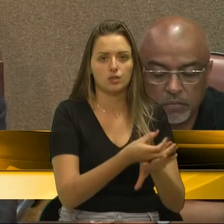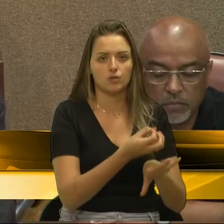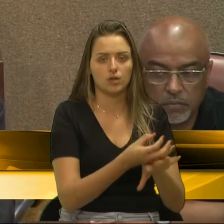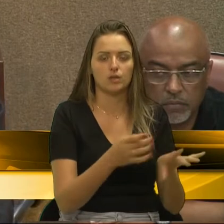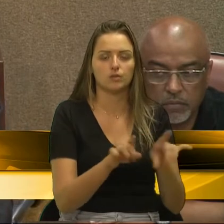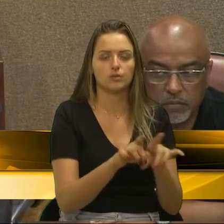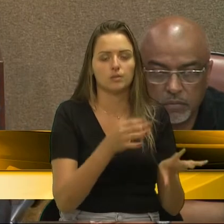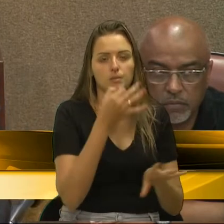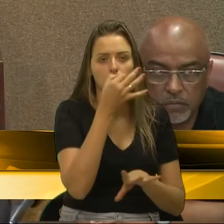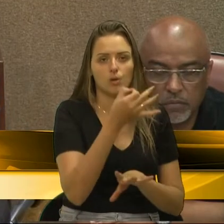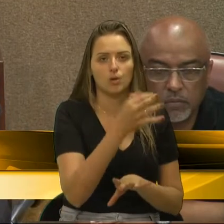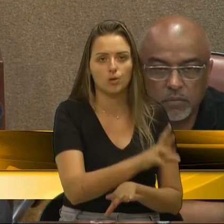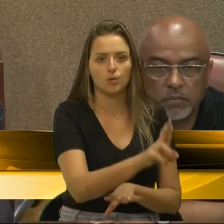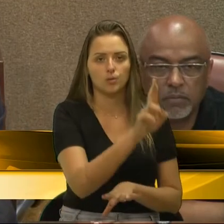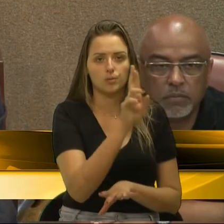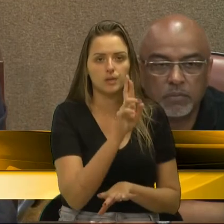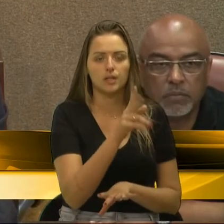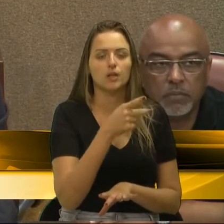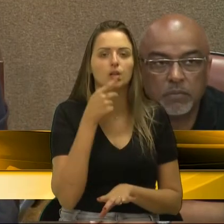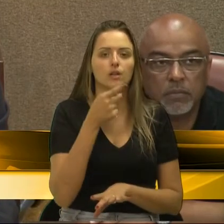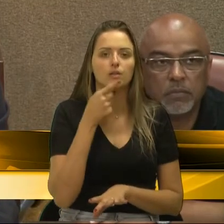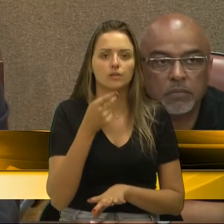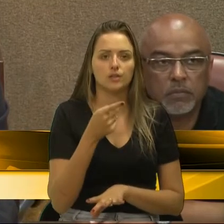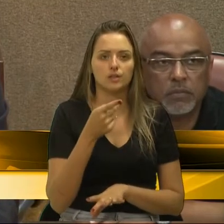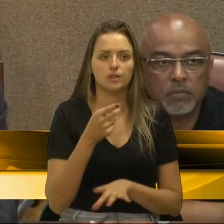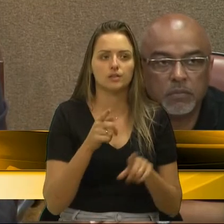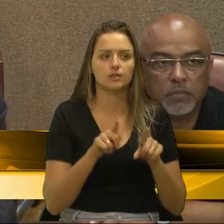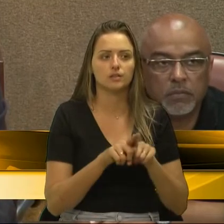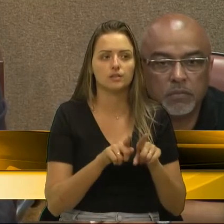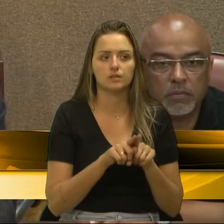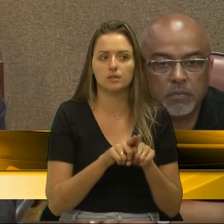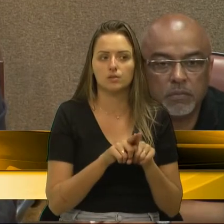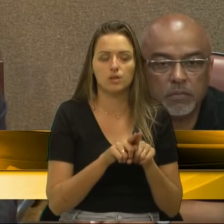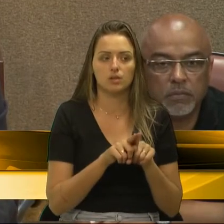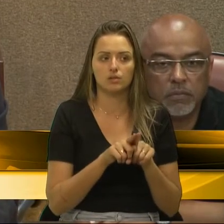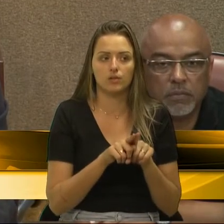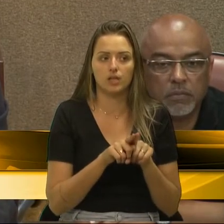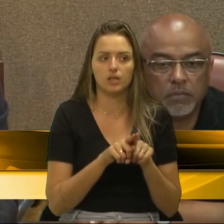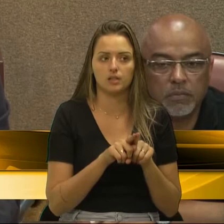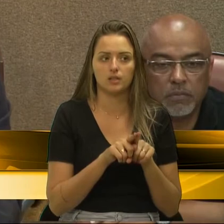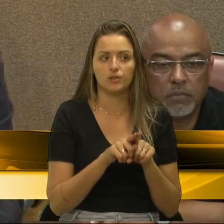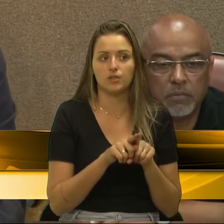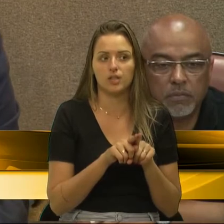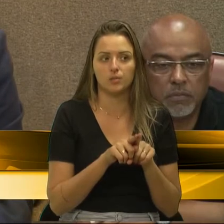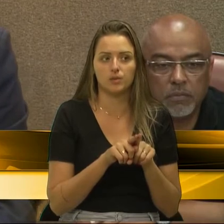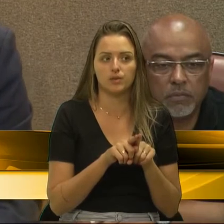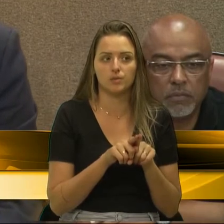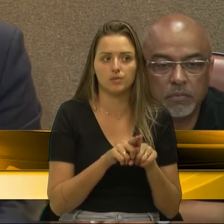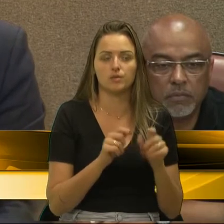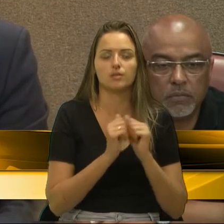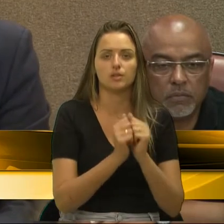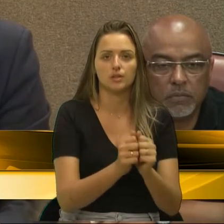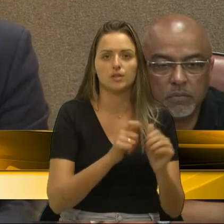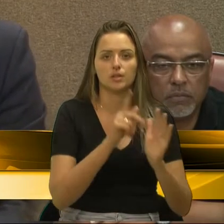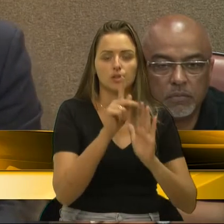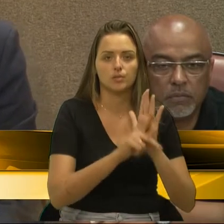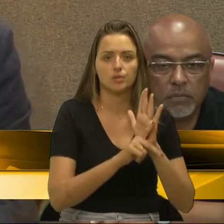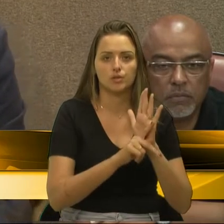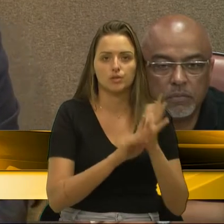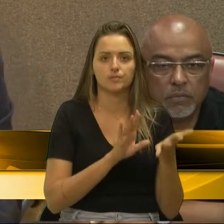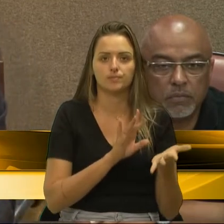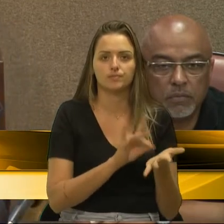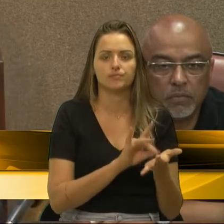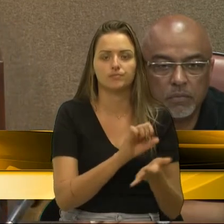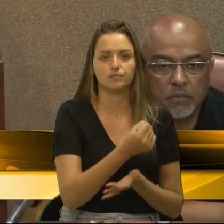mesma manifestou-se de forma verbal, informando, como ressaltado, quando da apresentação do projeto que originou a